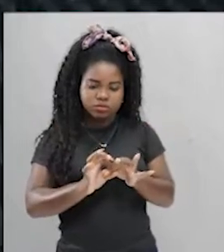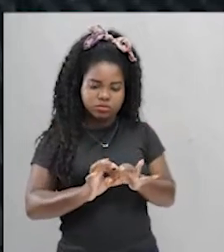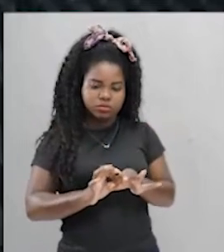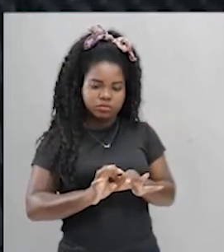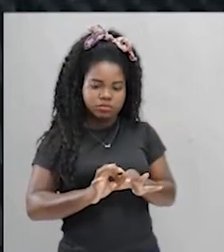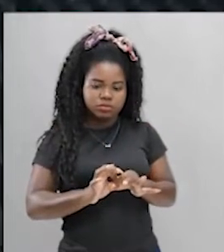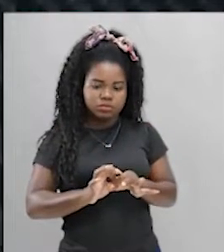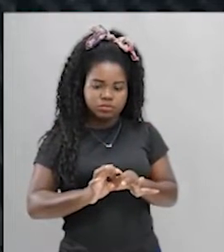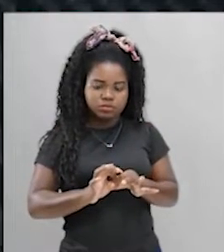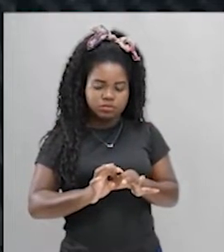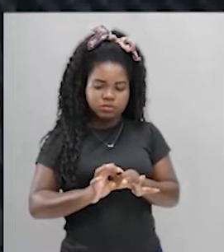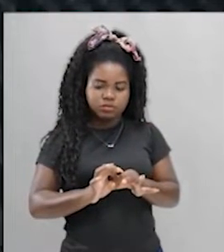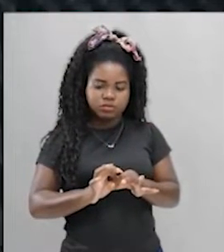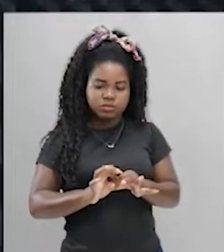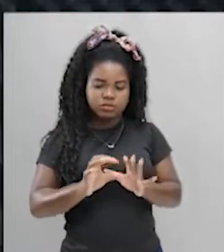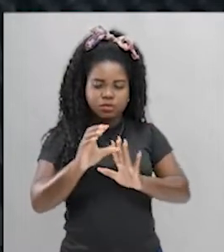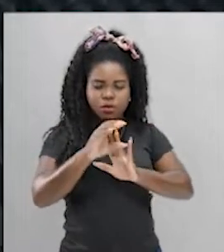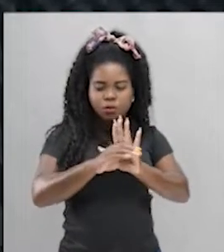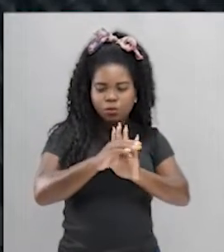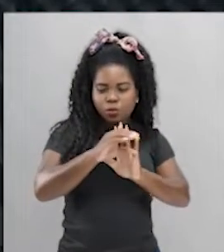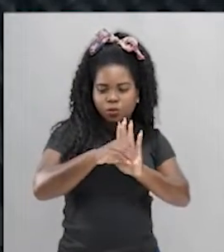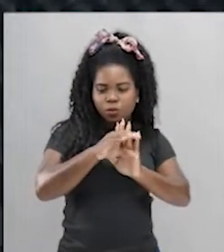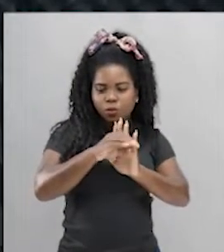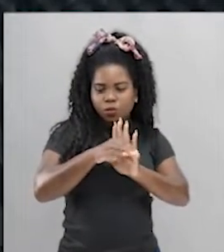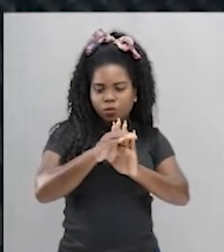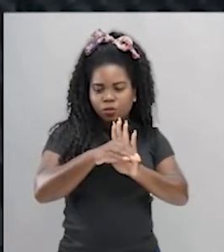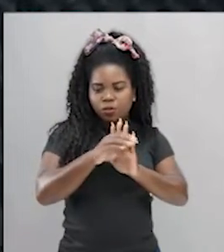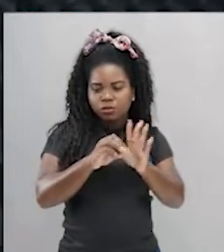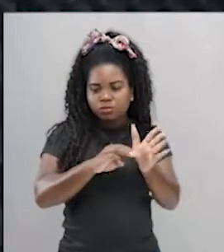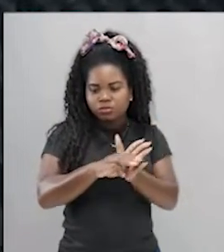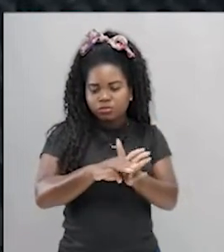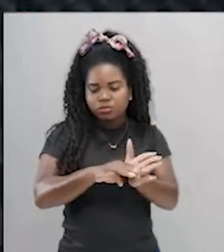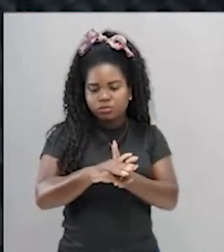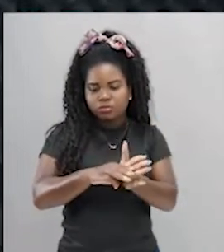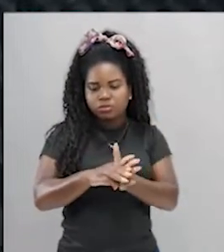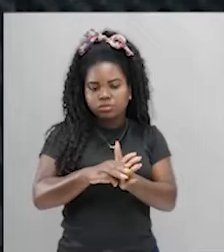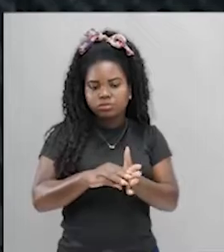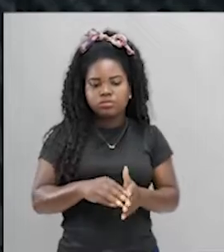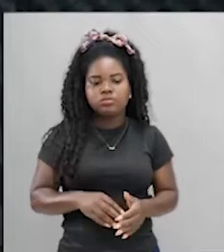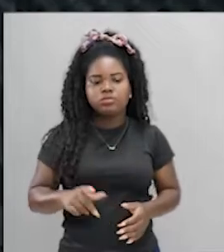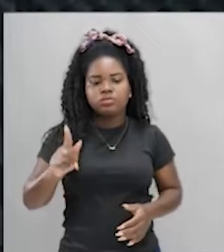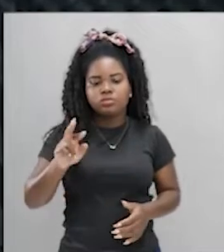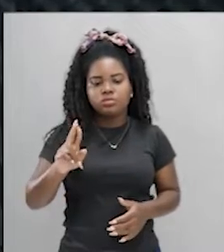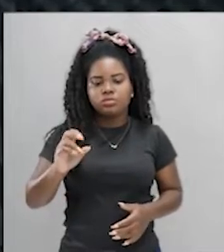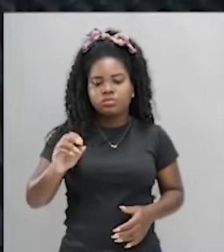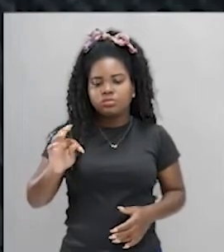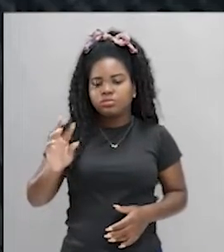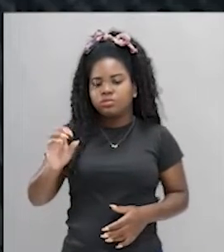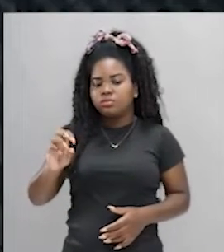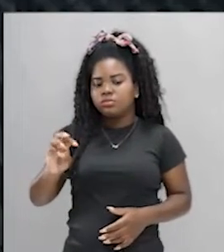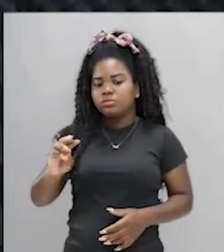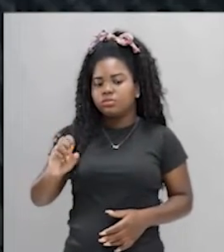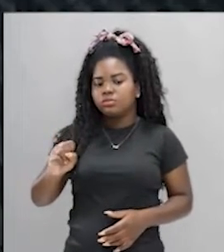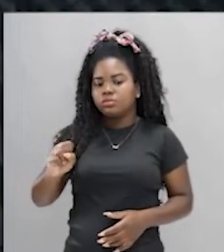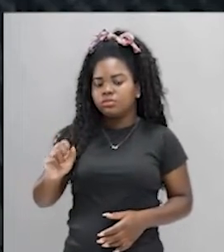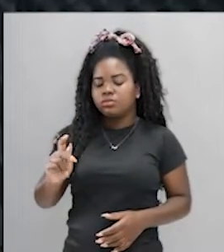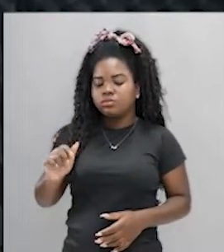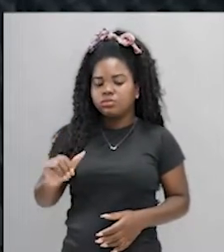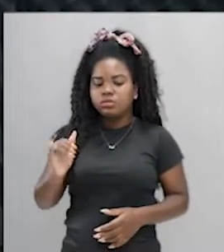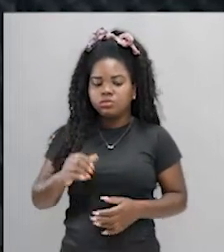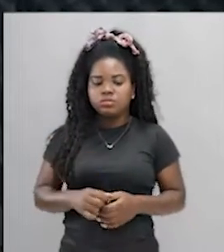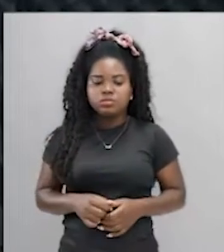com o conceito do método de Grotowski. O teatro pobre é aquele que carece de